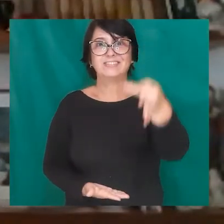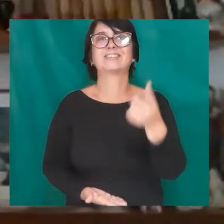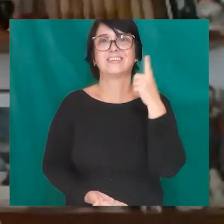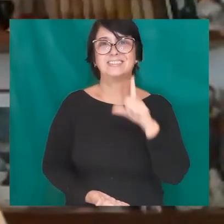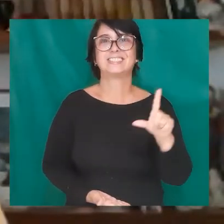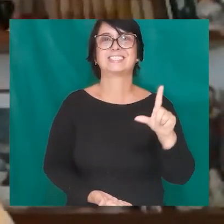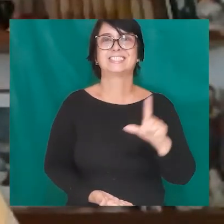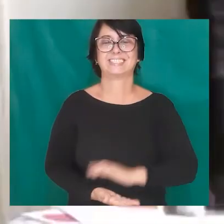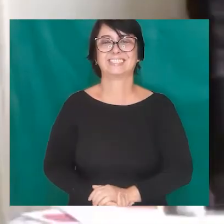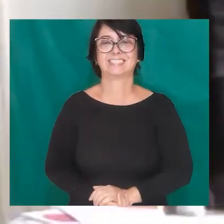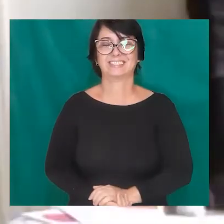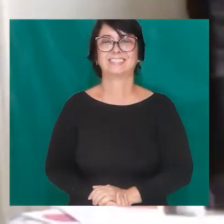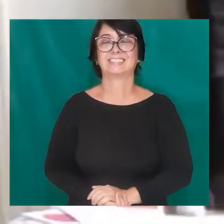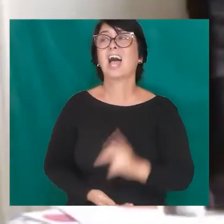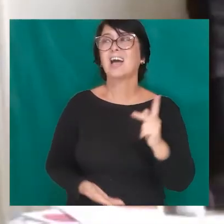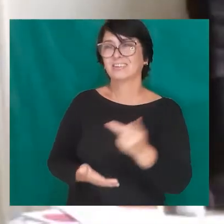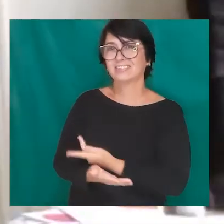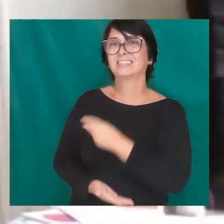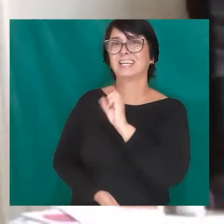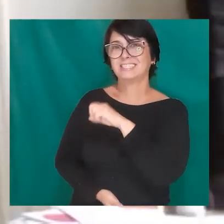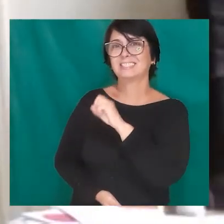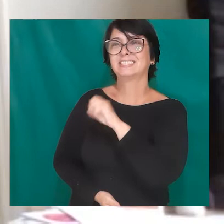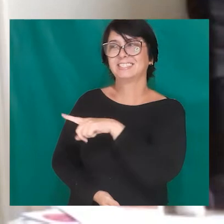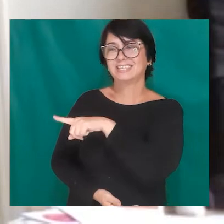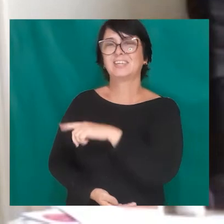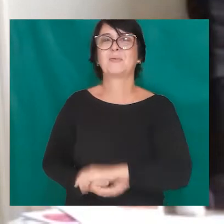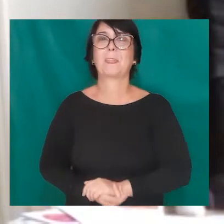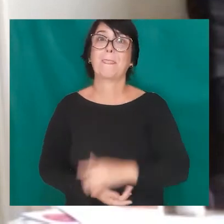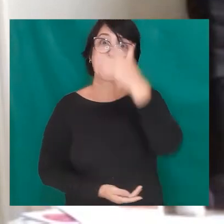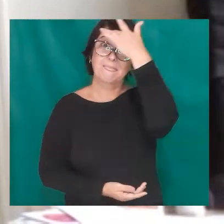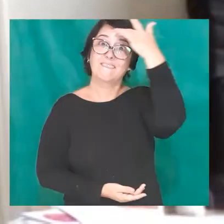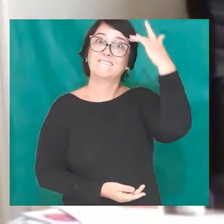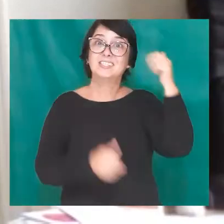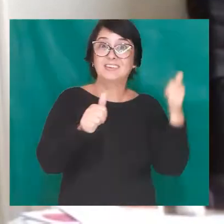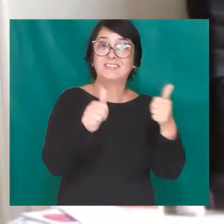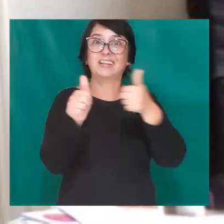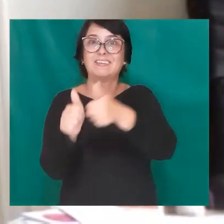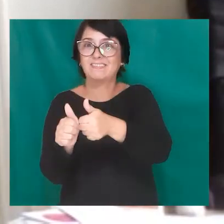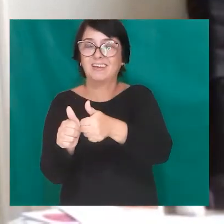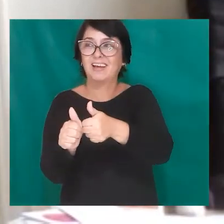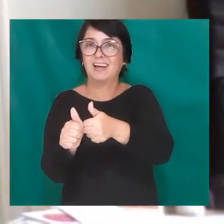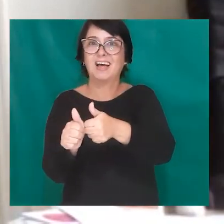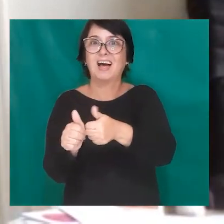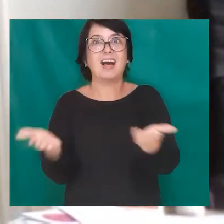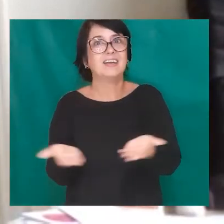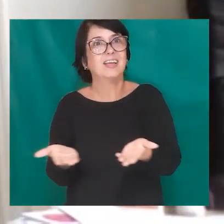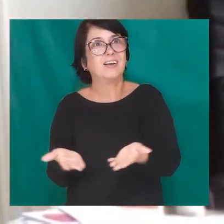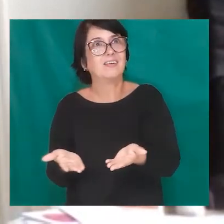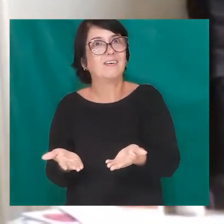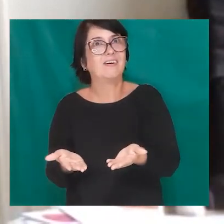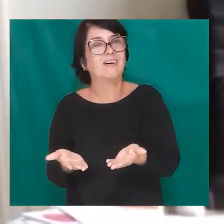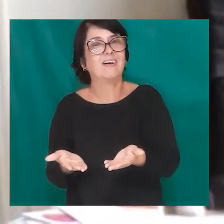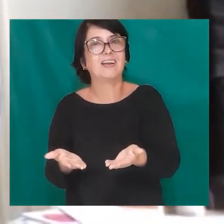isso. Acontece muito isso, Alfredo, que o pessoal que trabalhou a vida inteira, eles olha, agora que eu